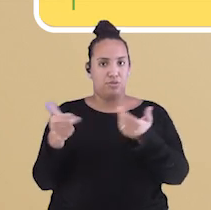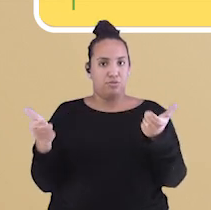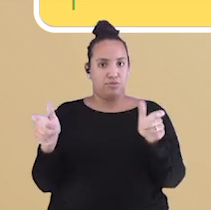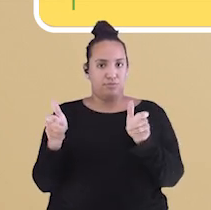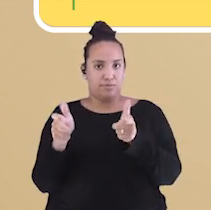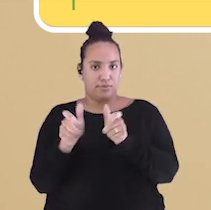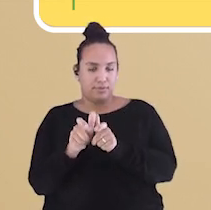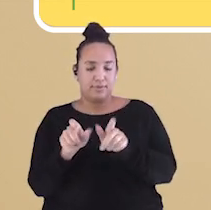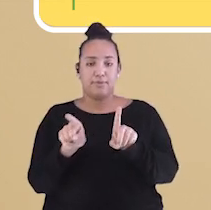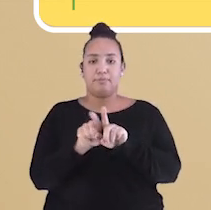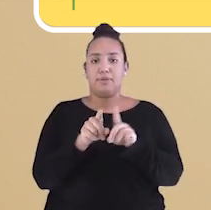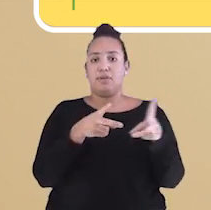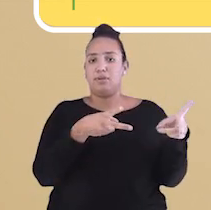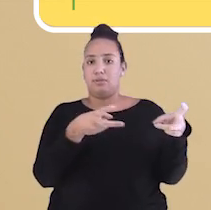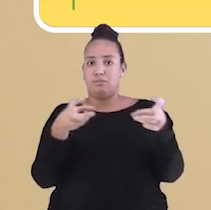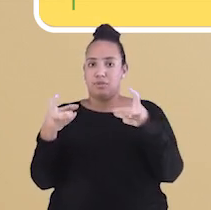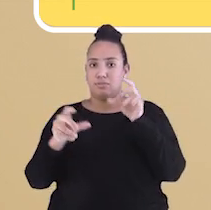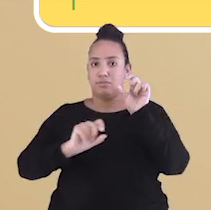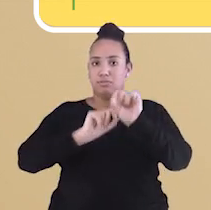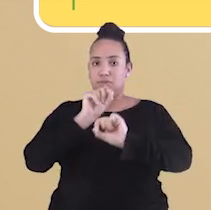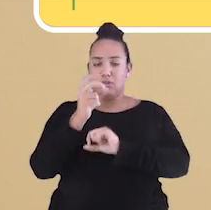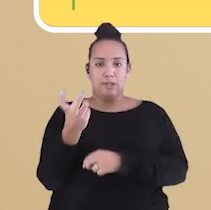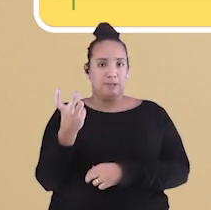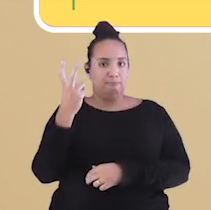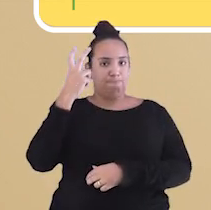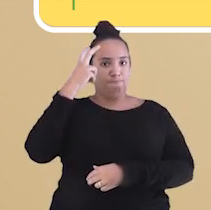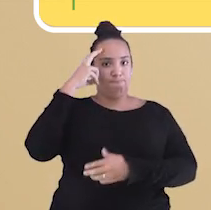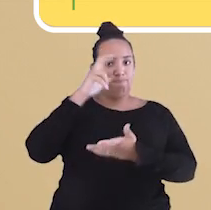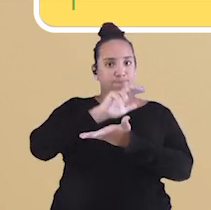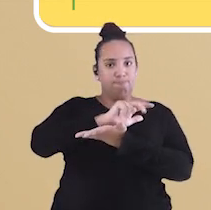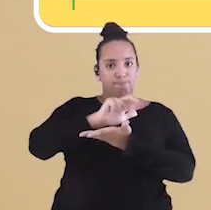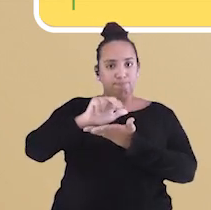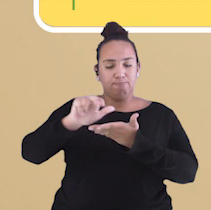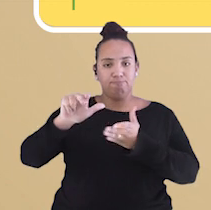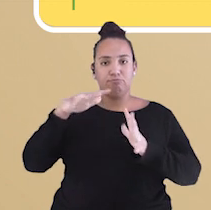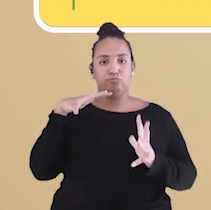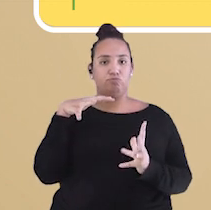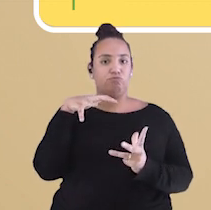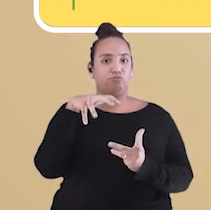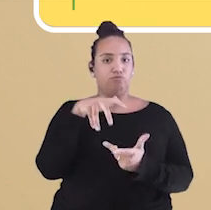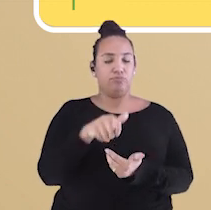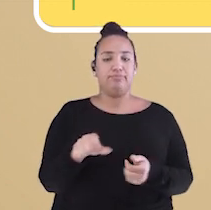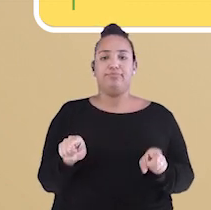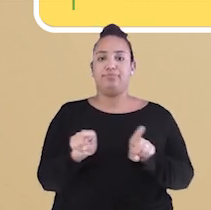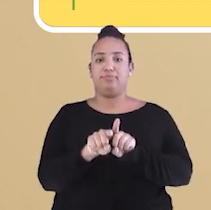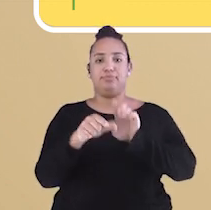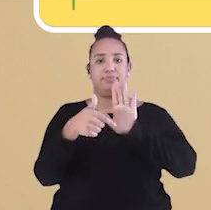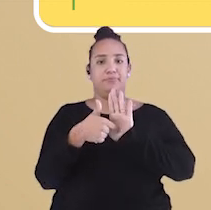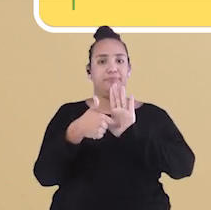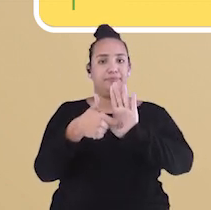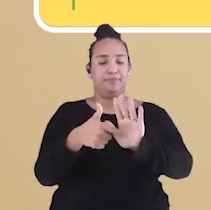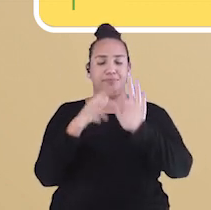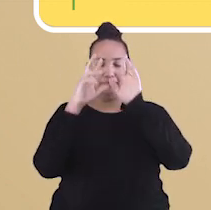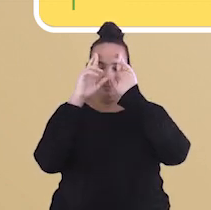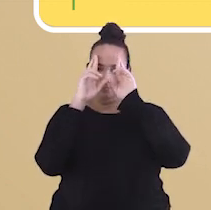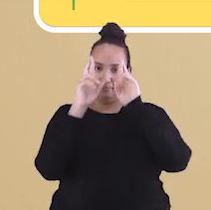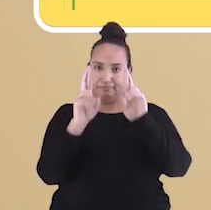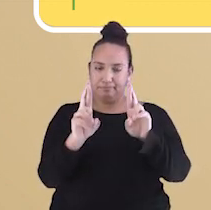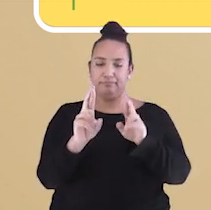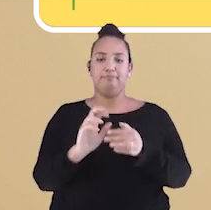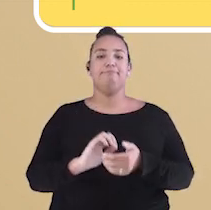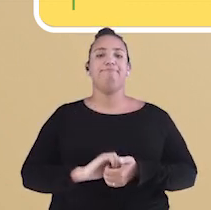a multiplicidade cultural na escala mundial, defendendo o princípio do respeito às